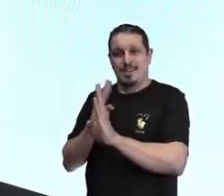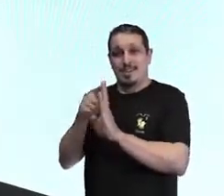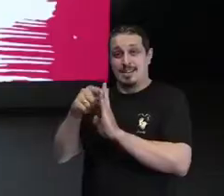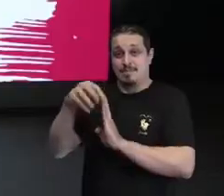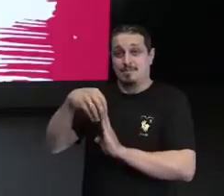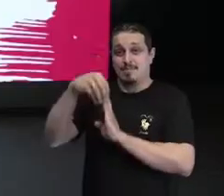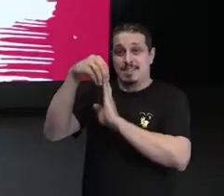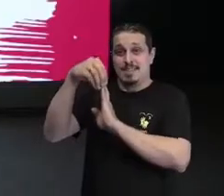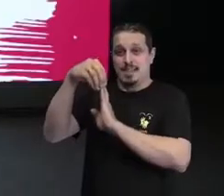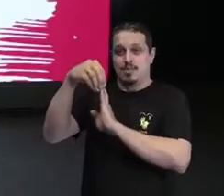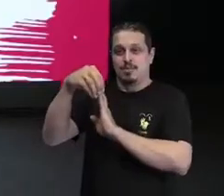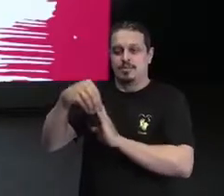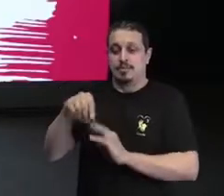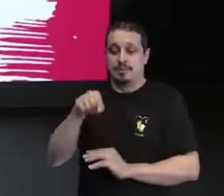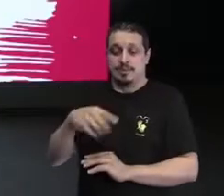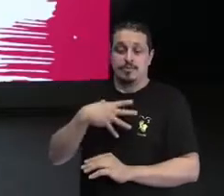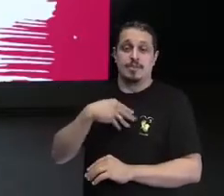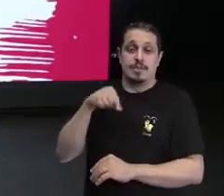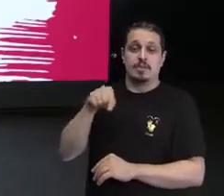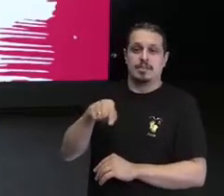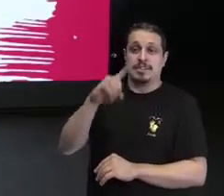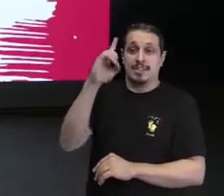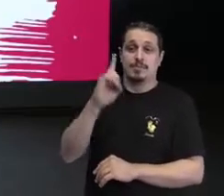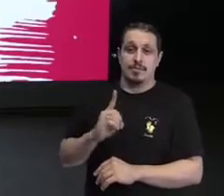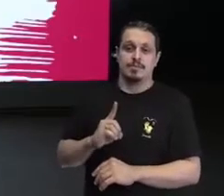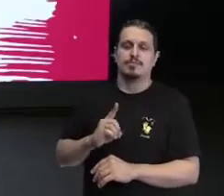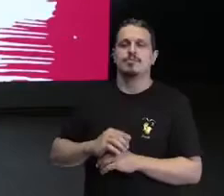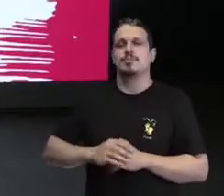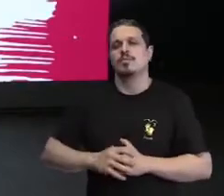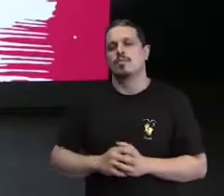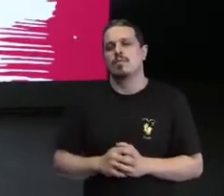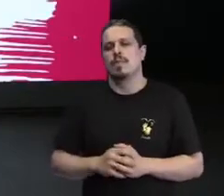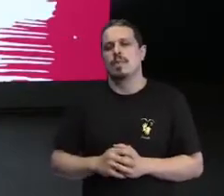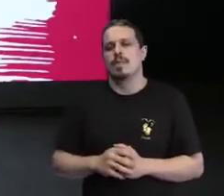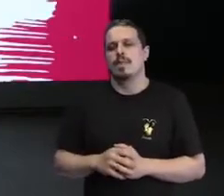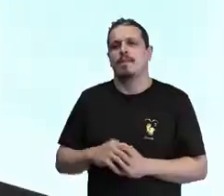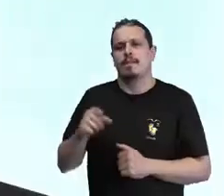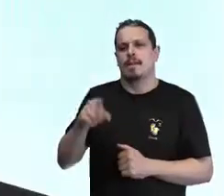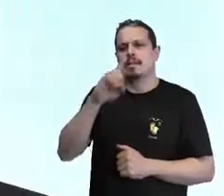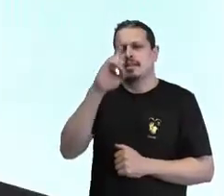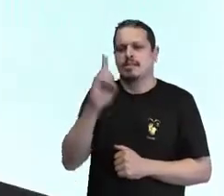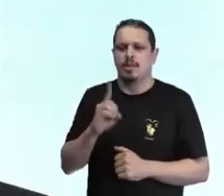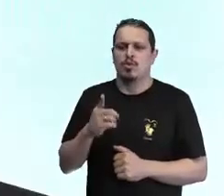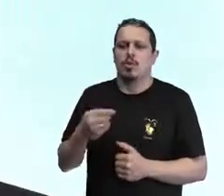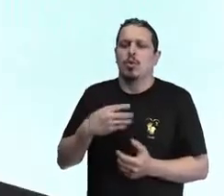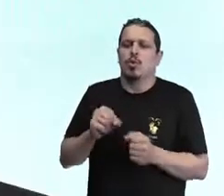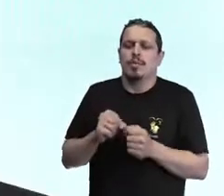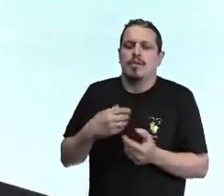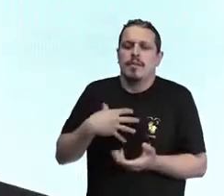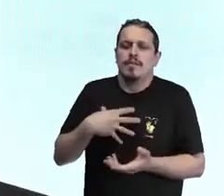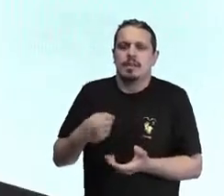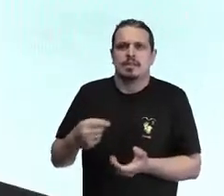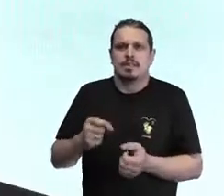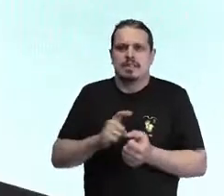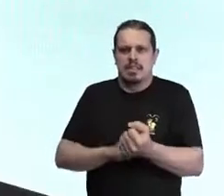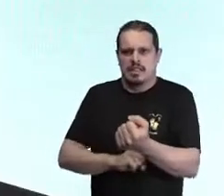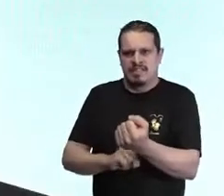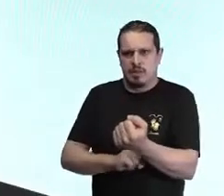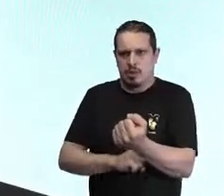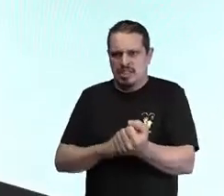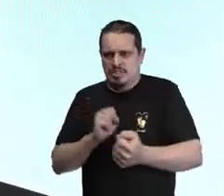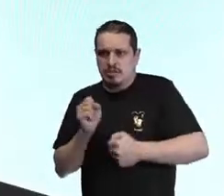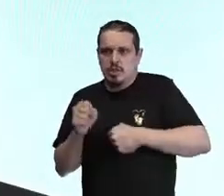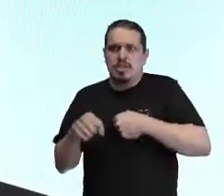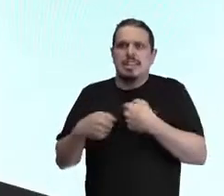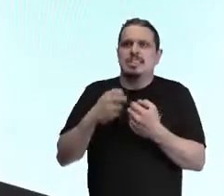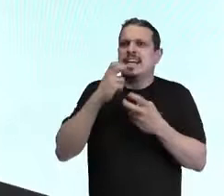estar naquela fila preferencial. E o filho dela começou a ficar muito nervoso por causa da demora e começou a fazer uns barulhos, e aí